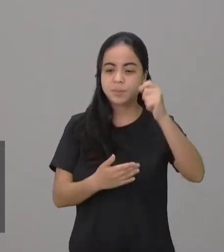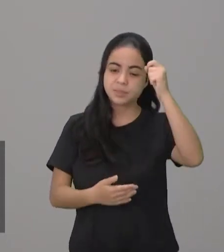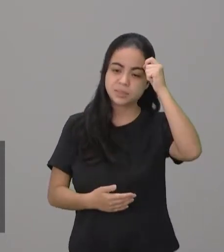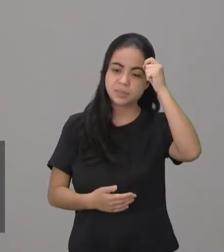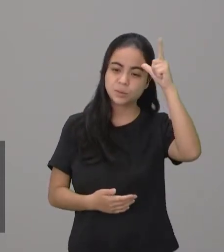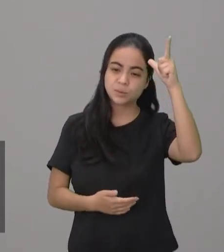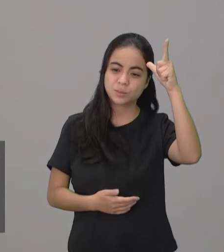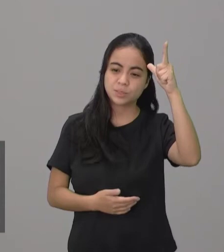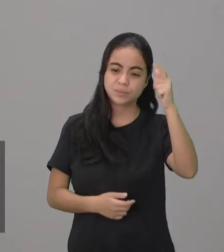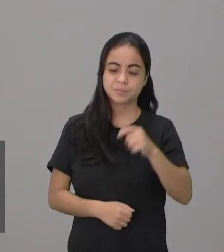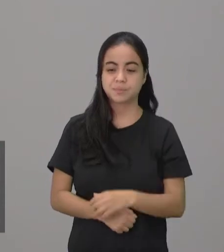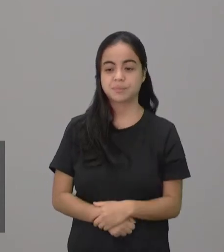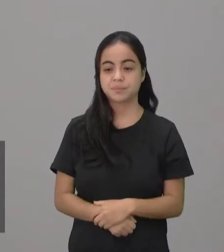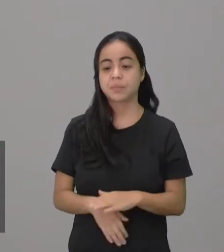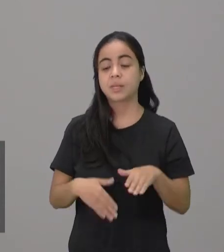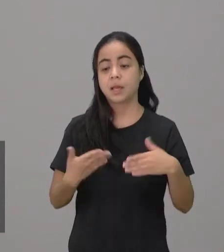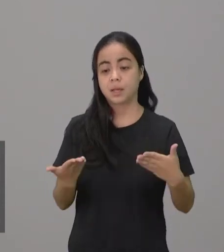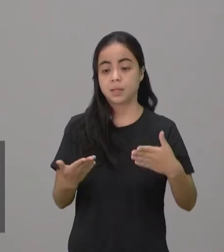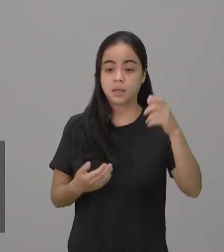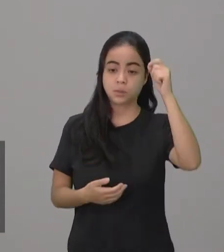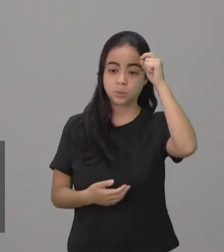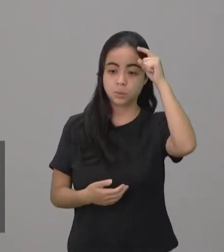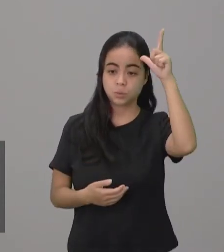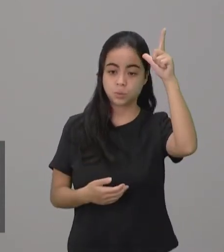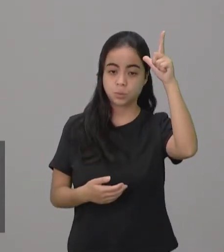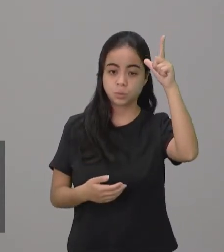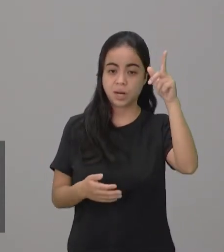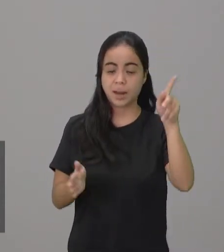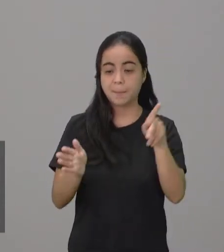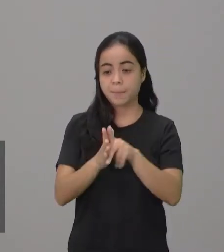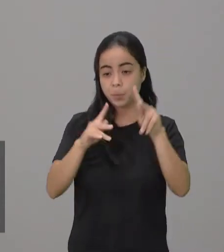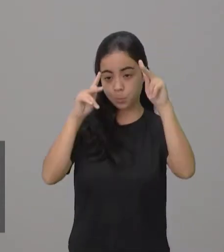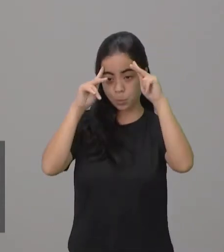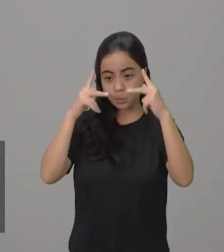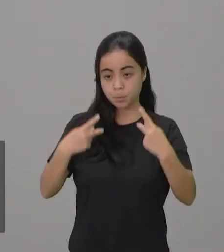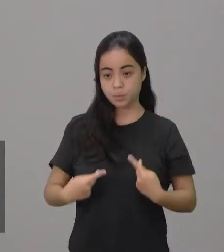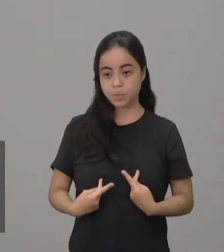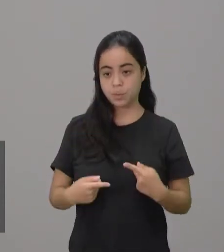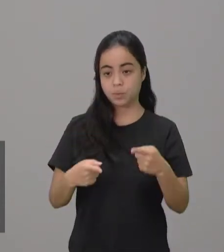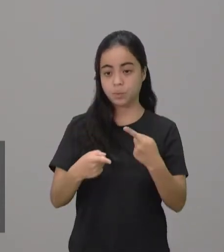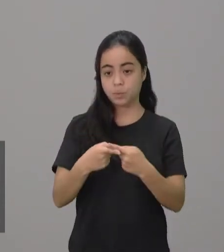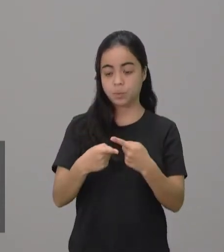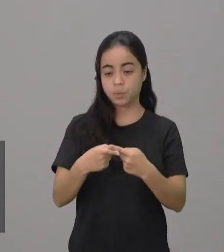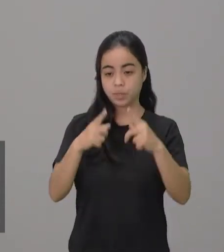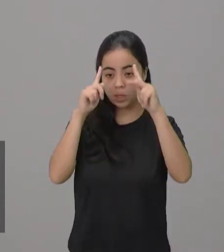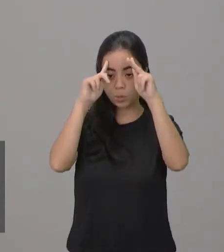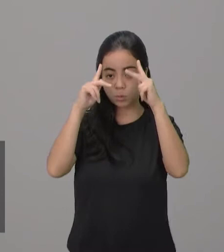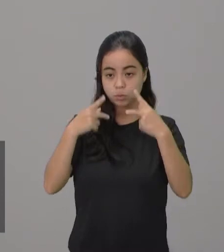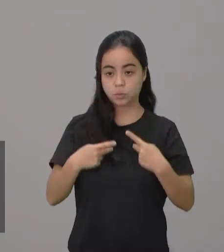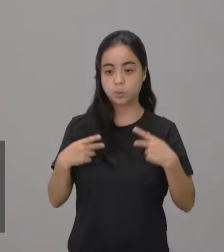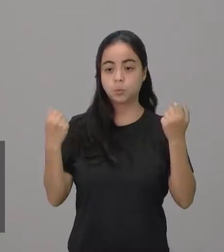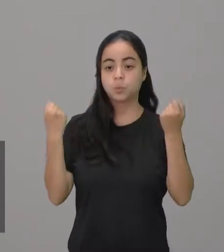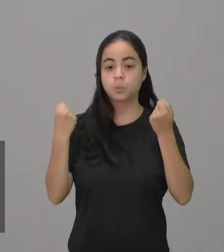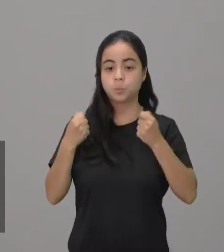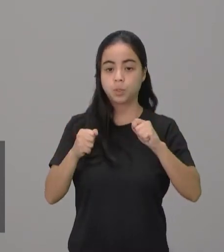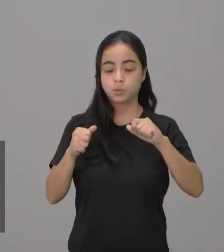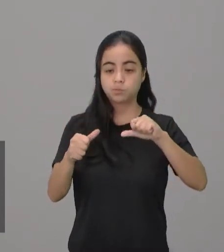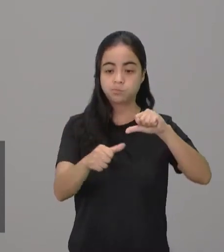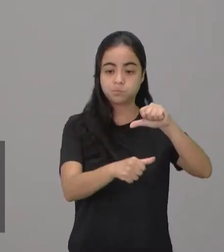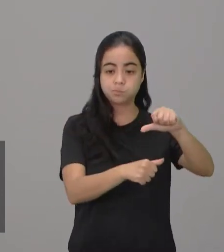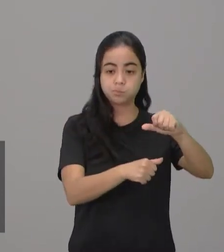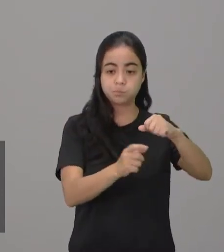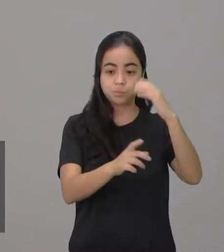né? Então, a cultura é algo que é propriamente humano, e justamente porque esse ser humano ele tem a capacidade de transformar